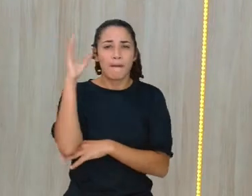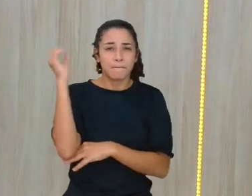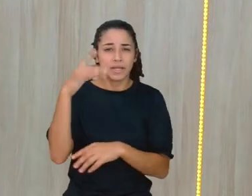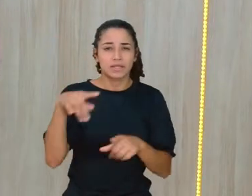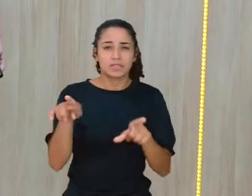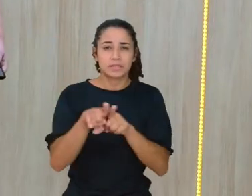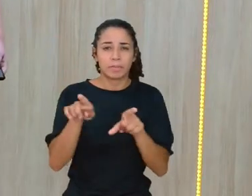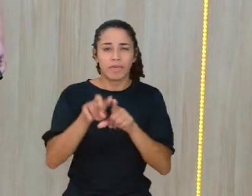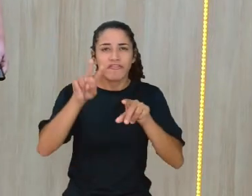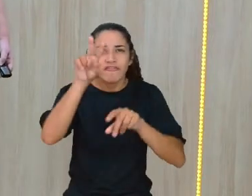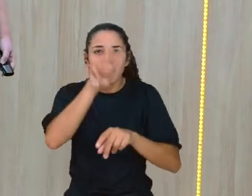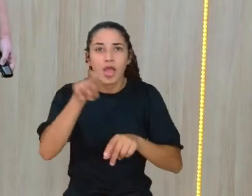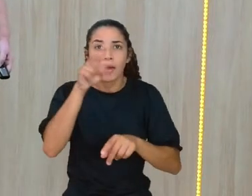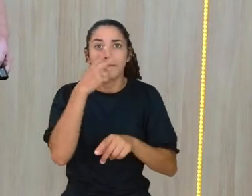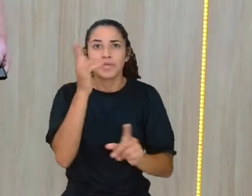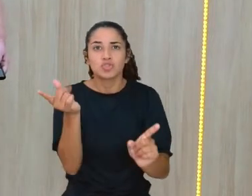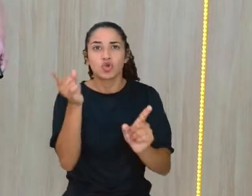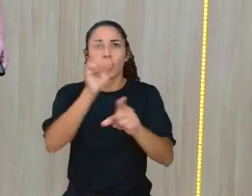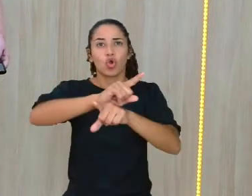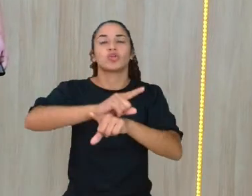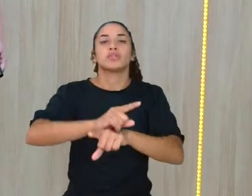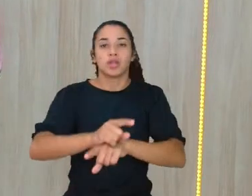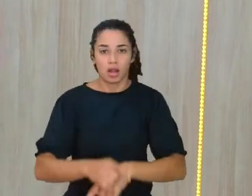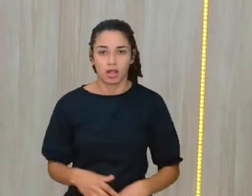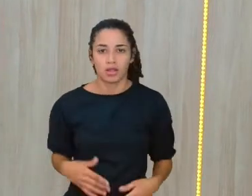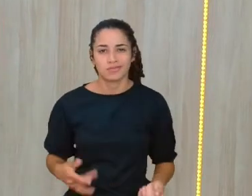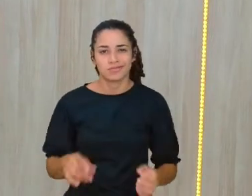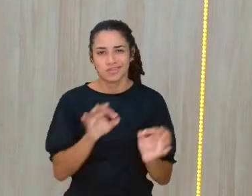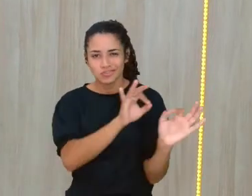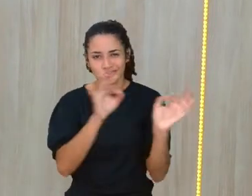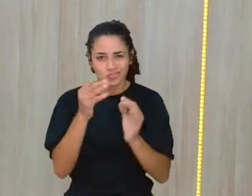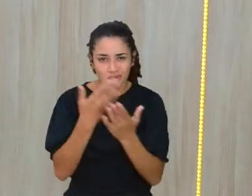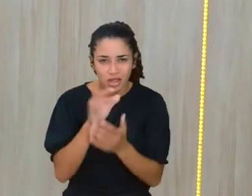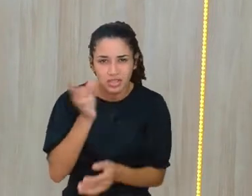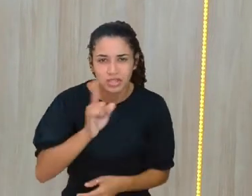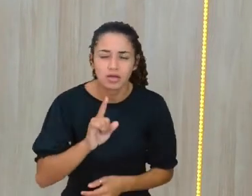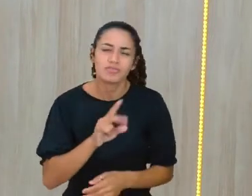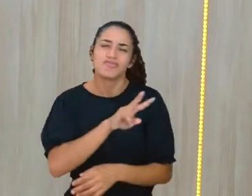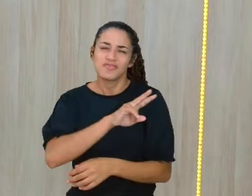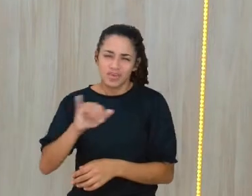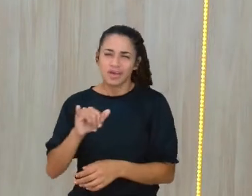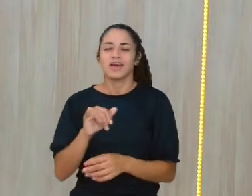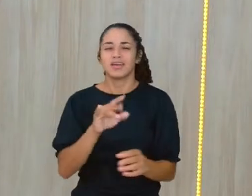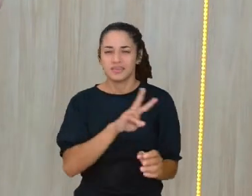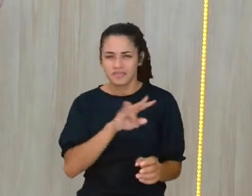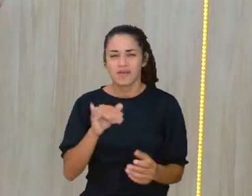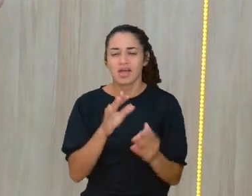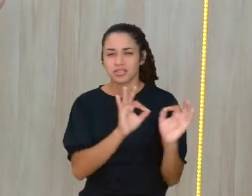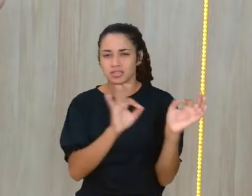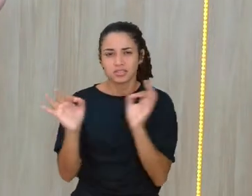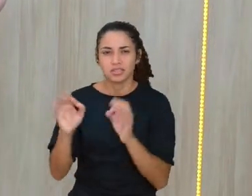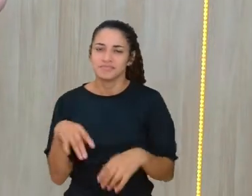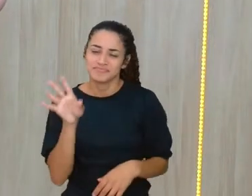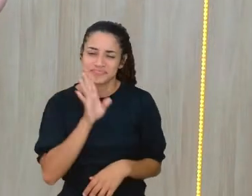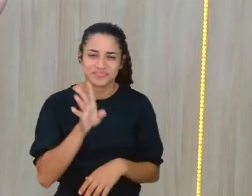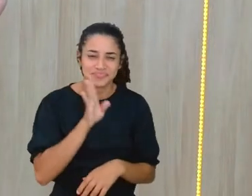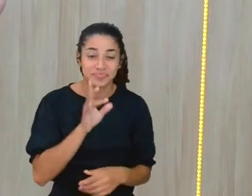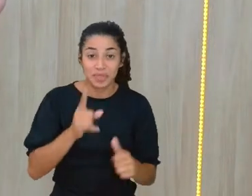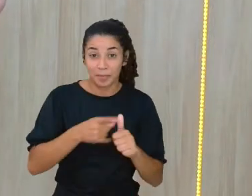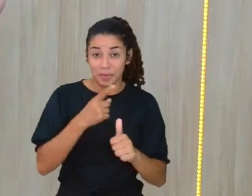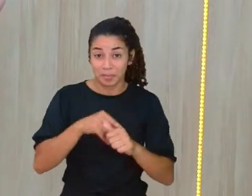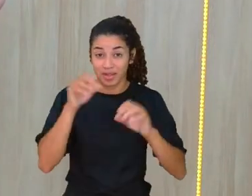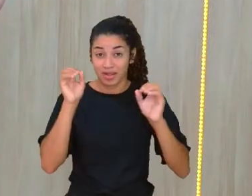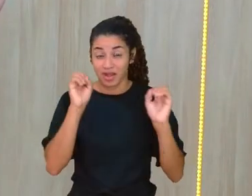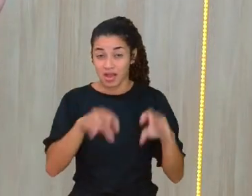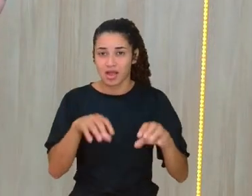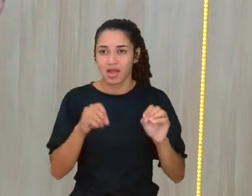tá? Ah, não assistiu a aula não? Vai lá, dá uma olhadinha. Tá legal a aula, a primeira aula